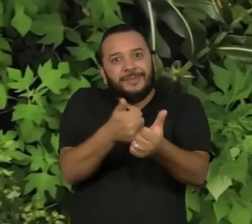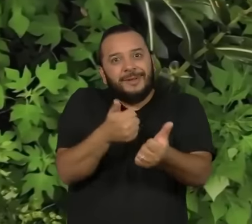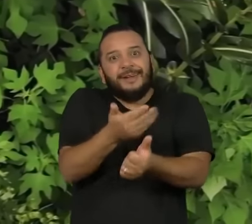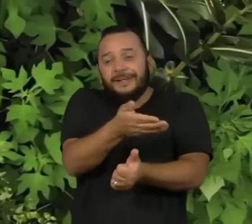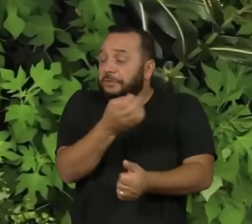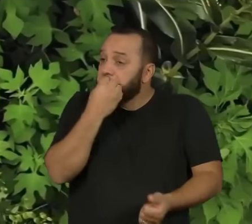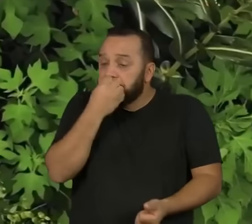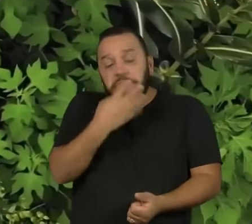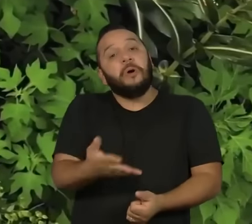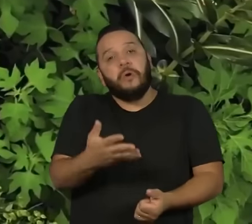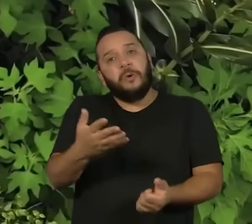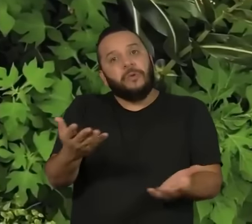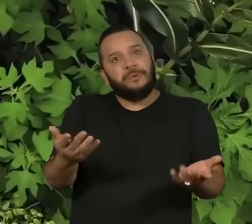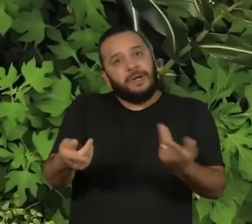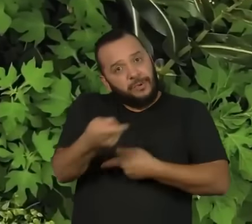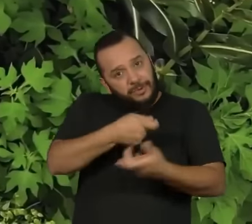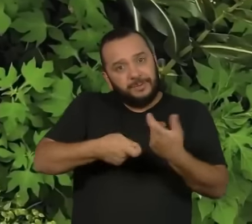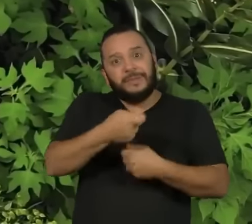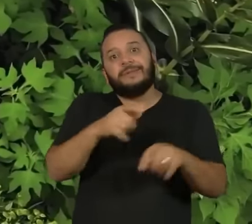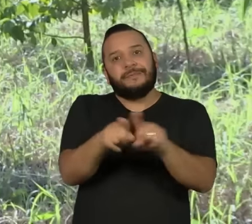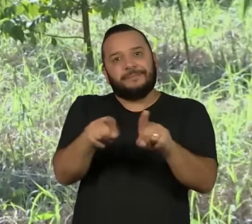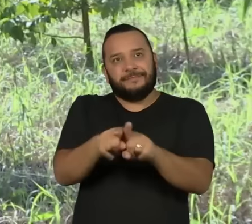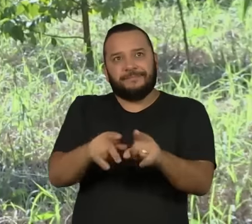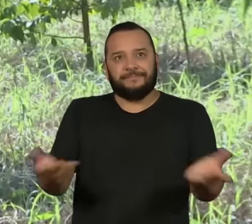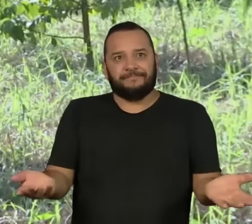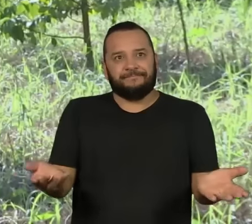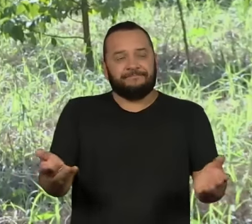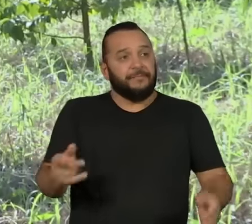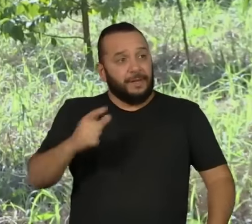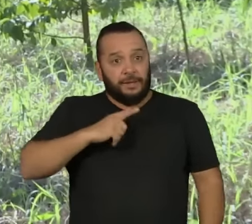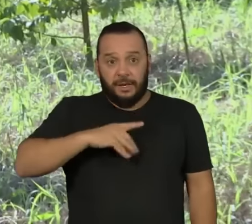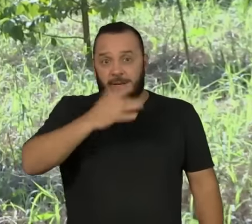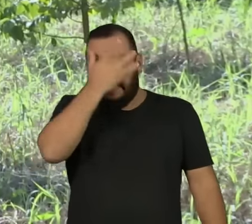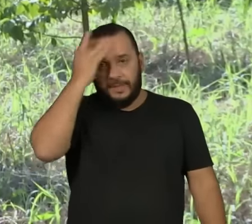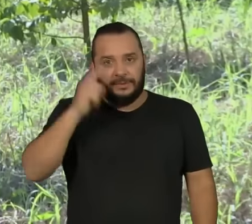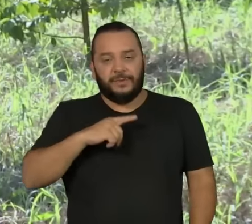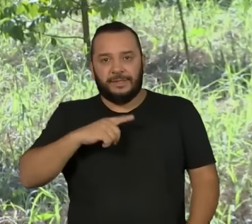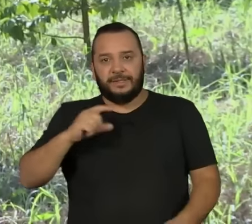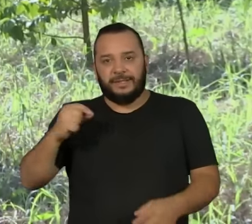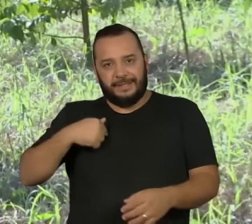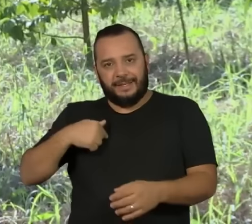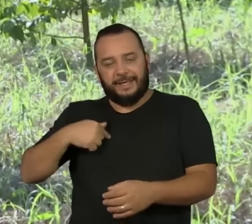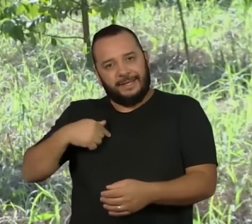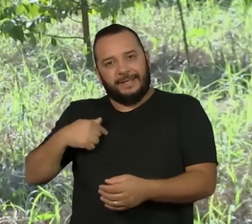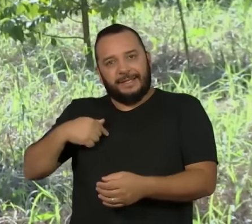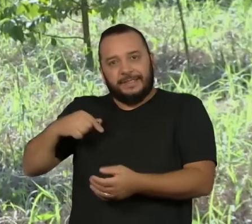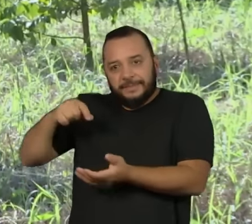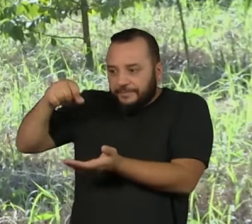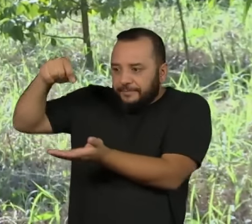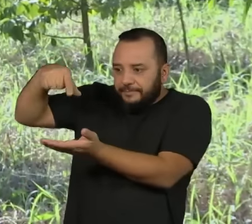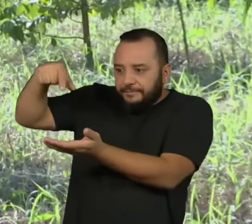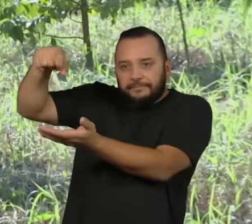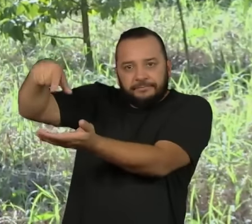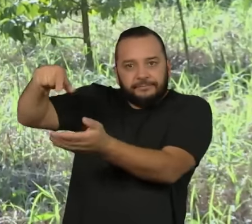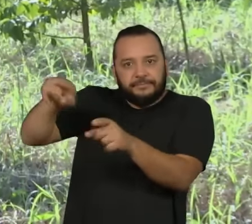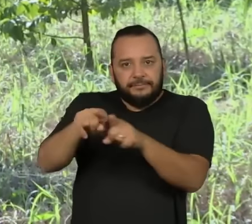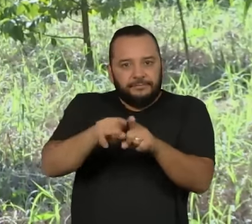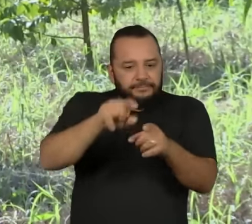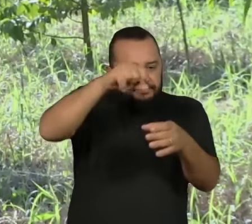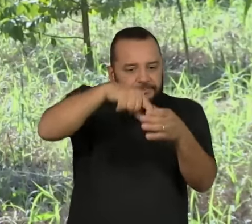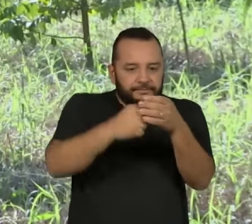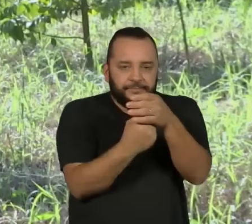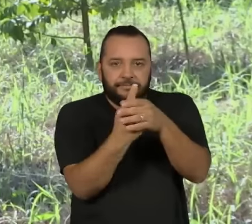se beneficiar economicamente. Nós temos as pessoas que coletam as sementes, nós temos a produção de mudas nos viveiros, nós